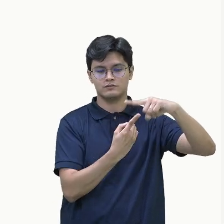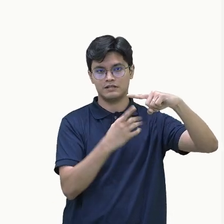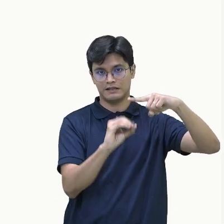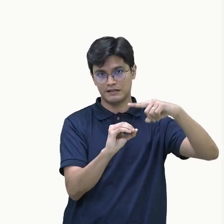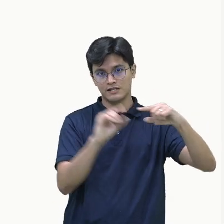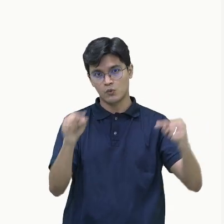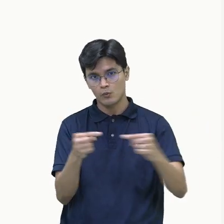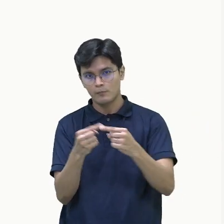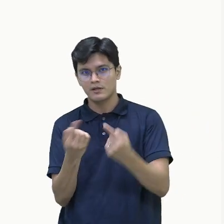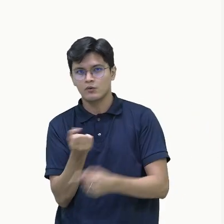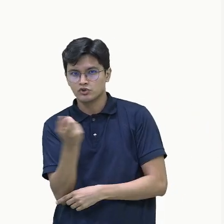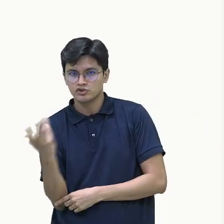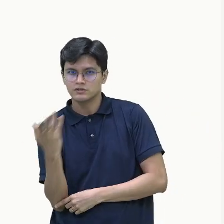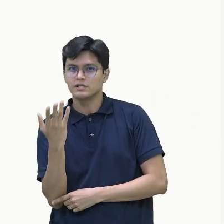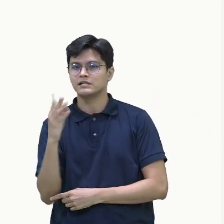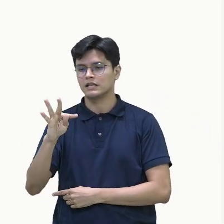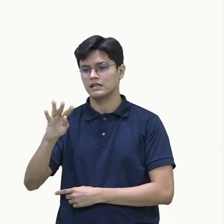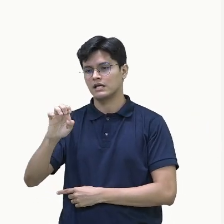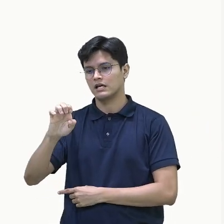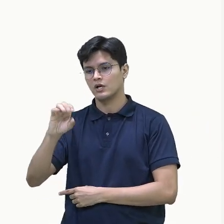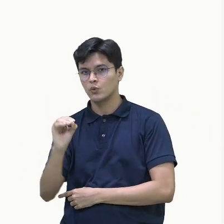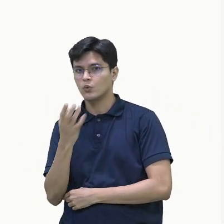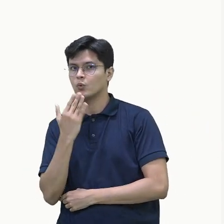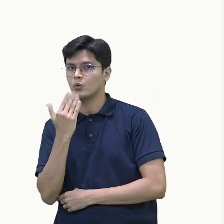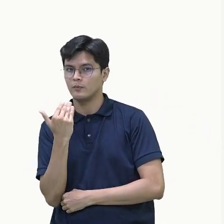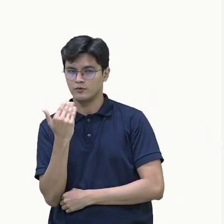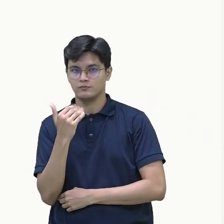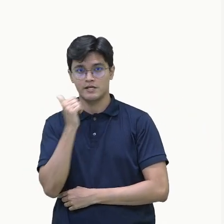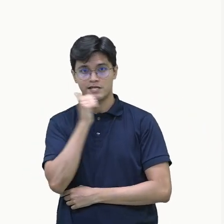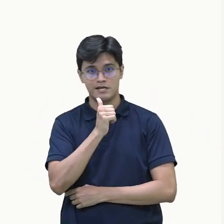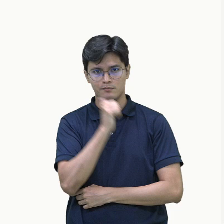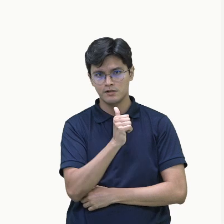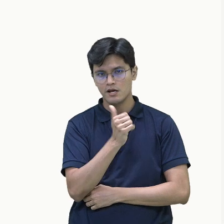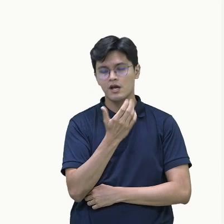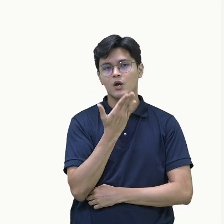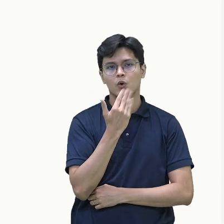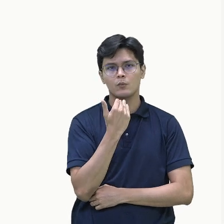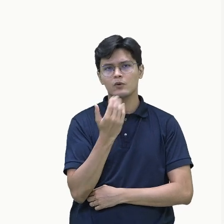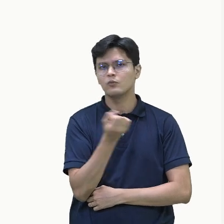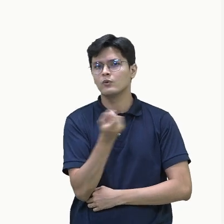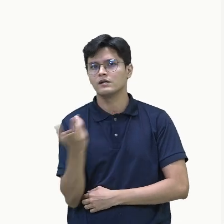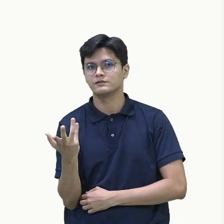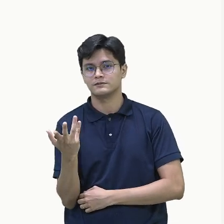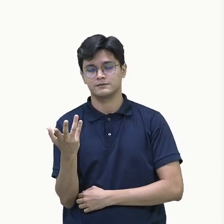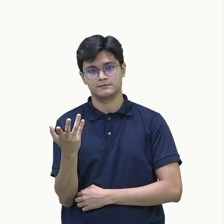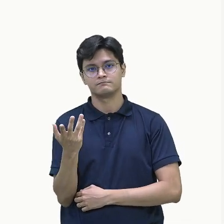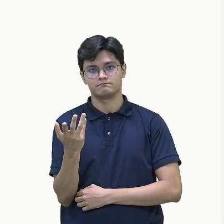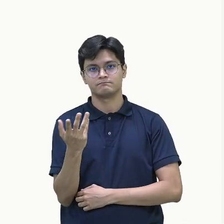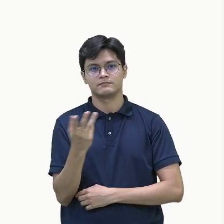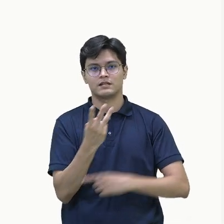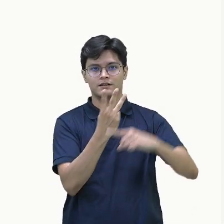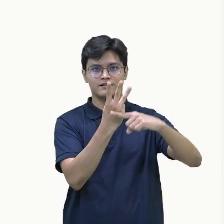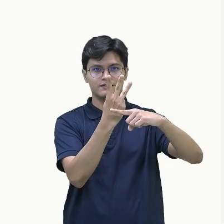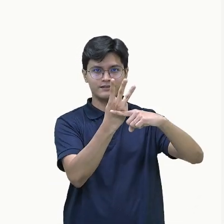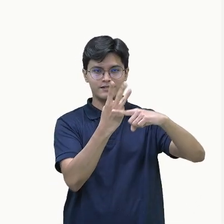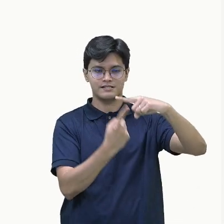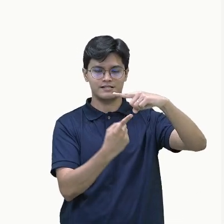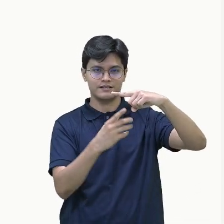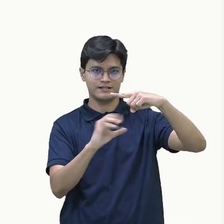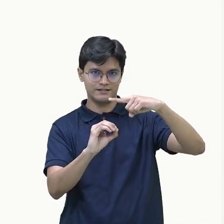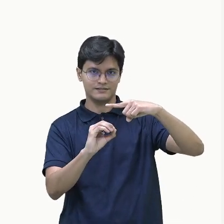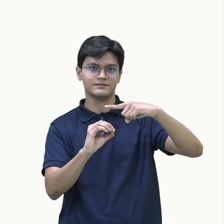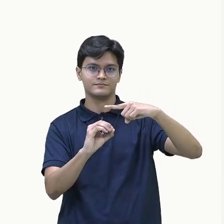comeu. E a Cecília, né, comeu 3 pedaços de